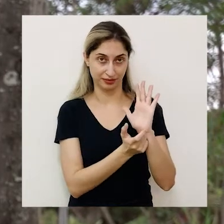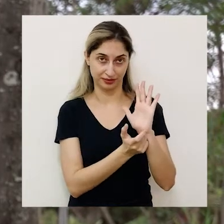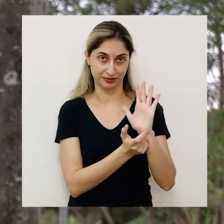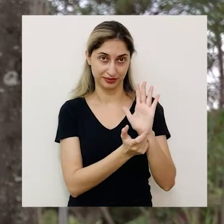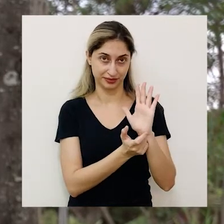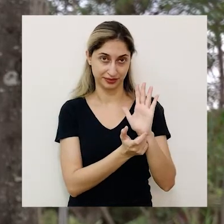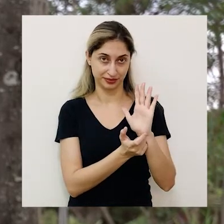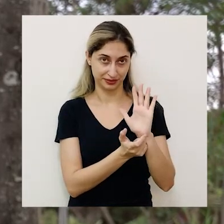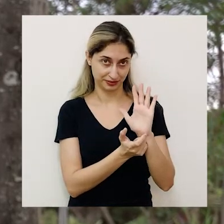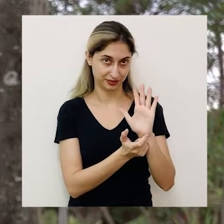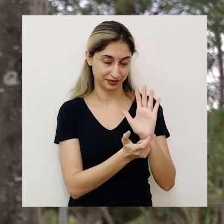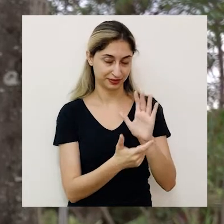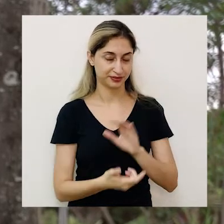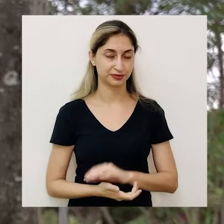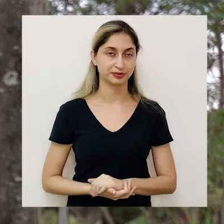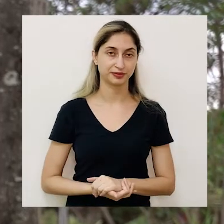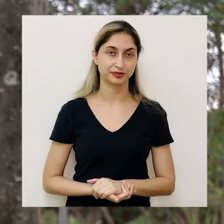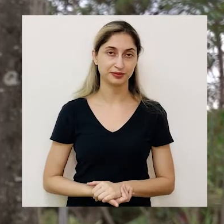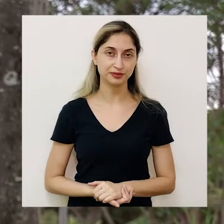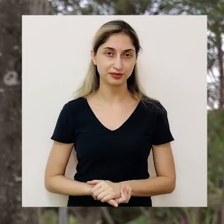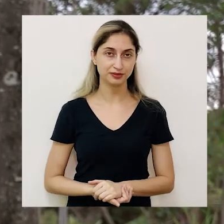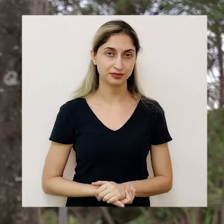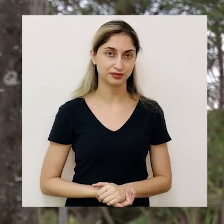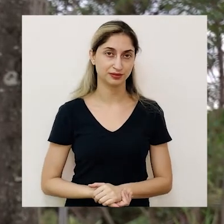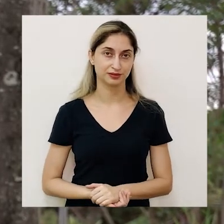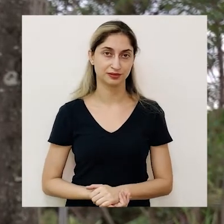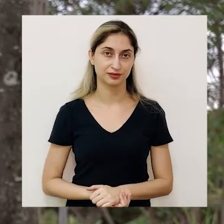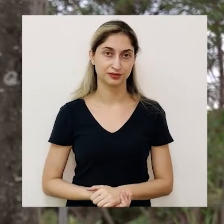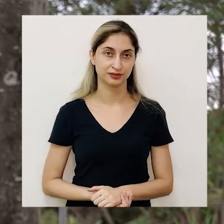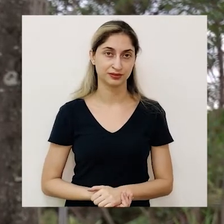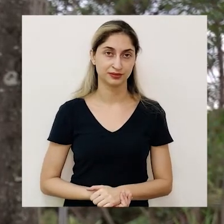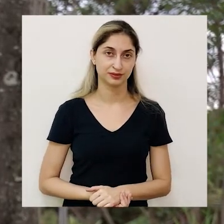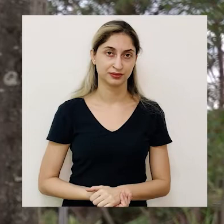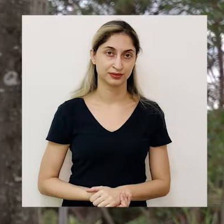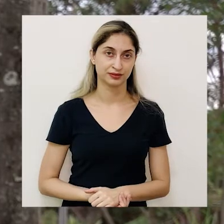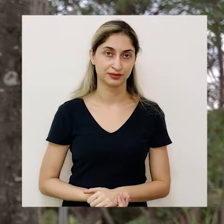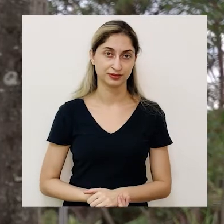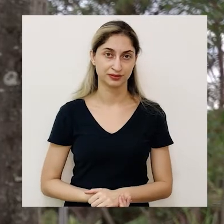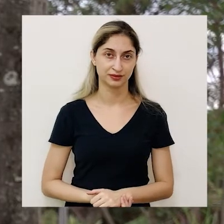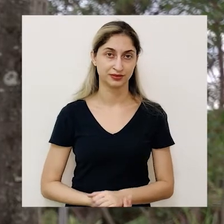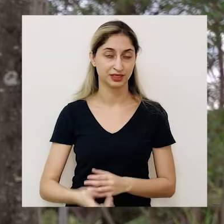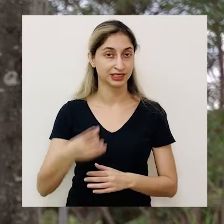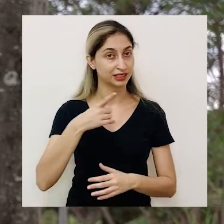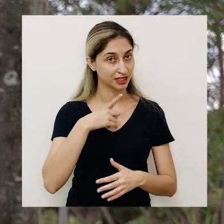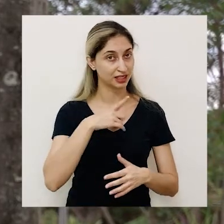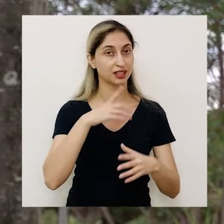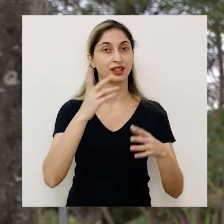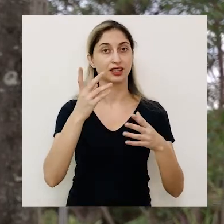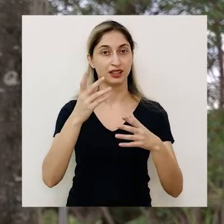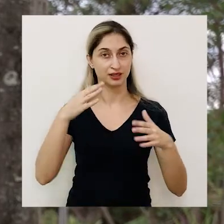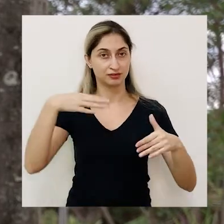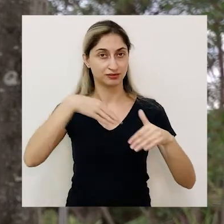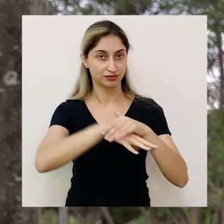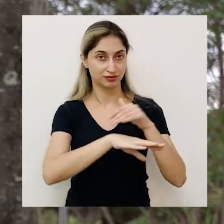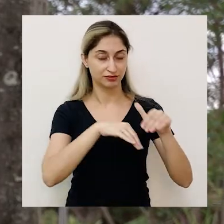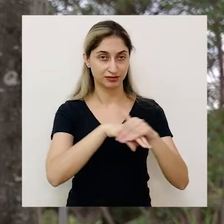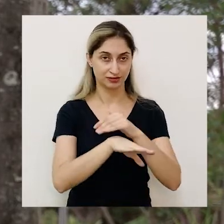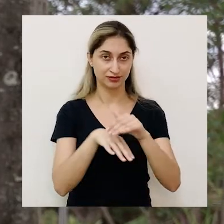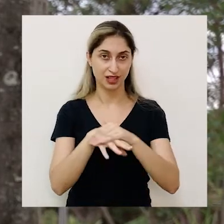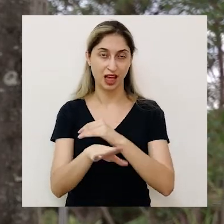aqui e colo, né? Na raiz da planta, né, da folha. Então aqui a gente já tem mais